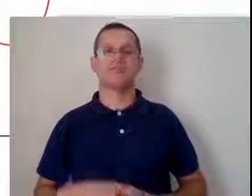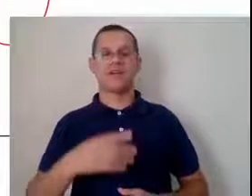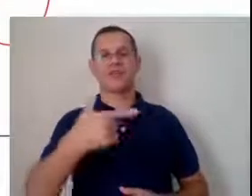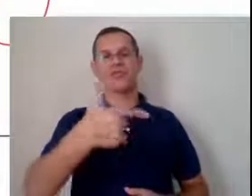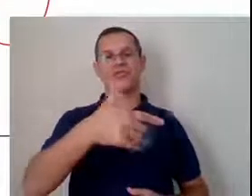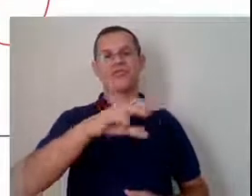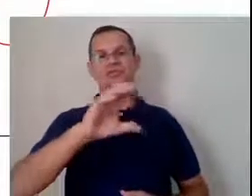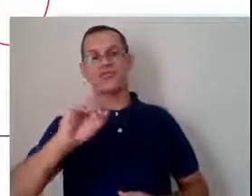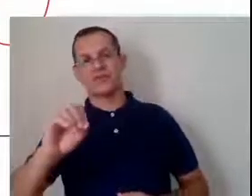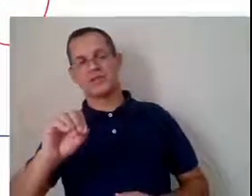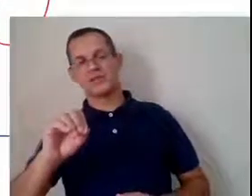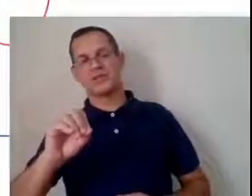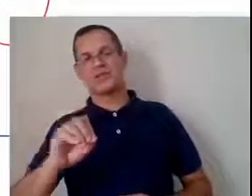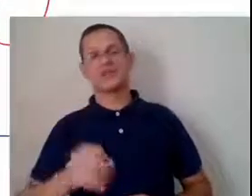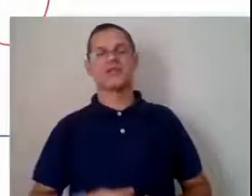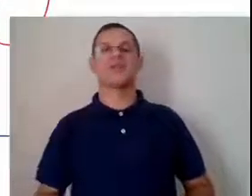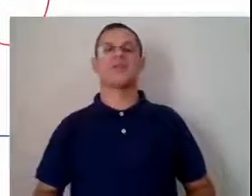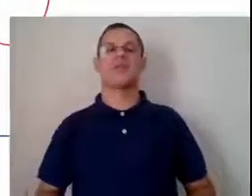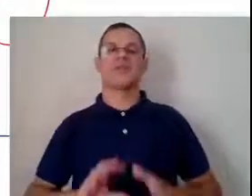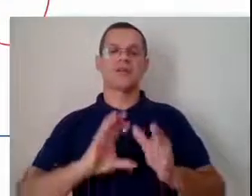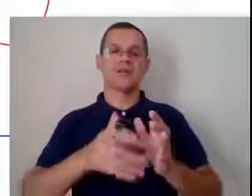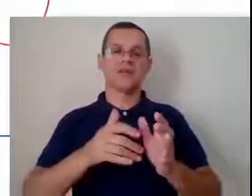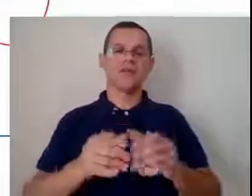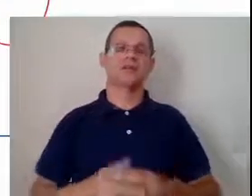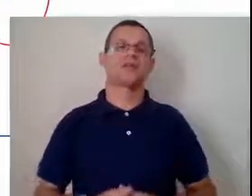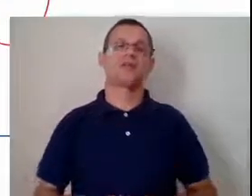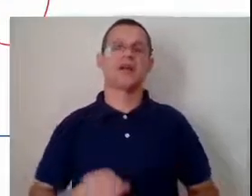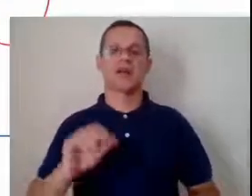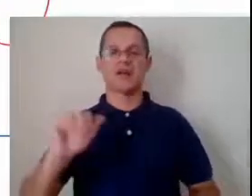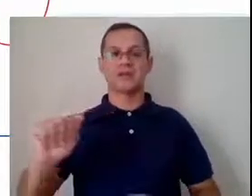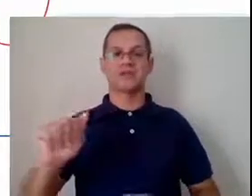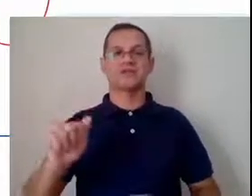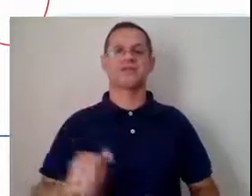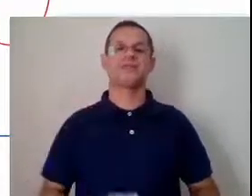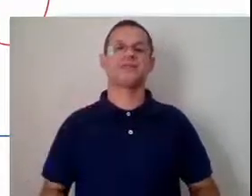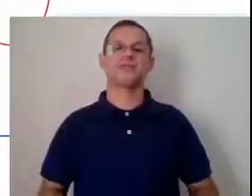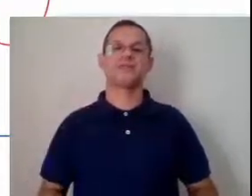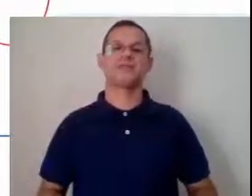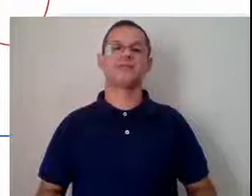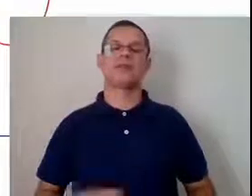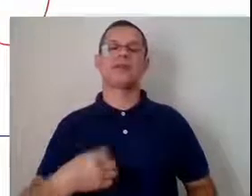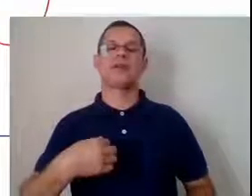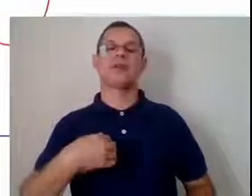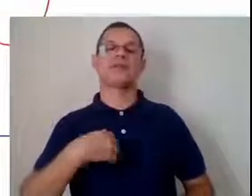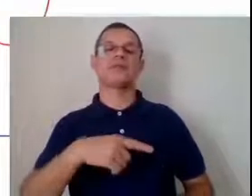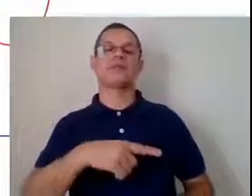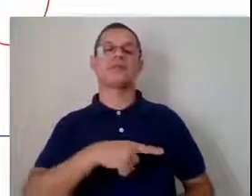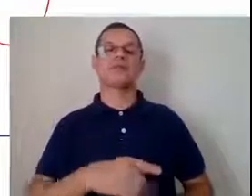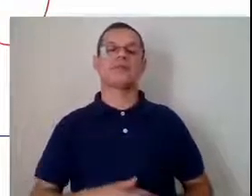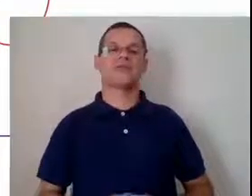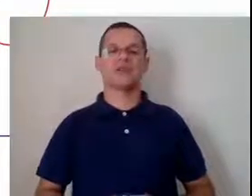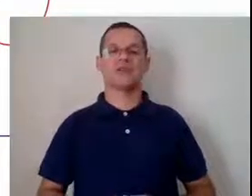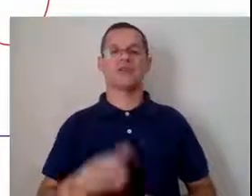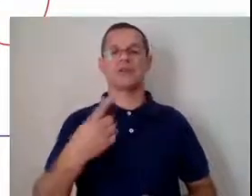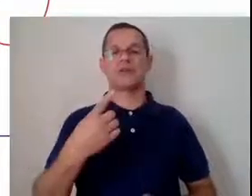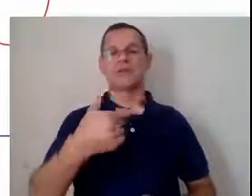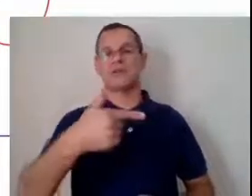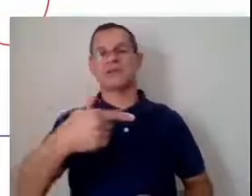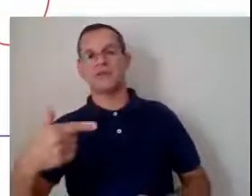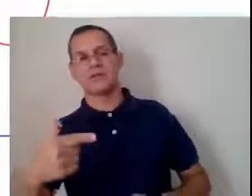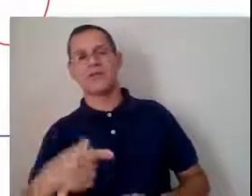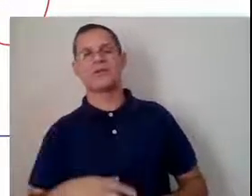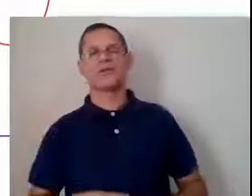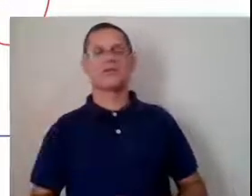20 pertencente ao banco de dados A. Tá? Eu tinha 12